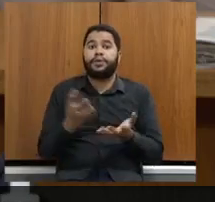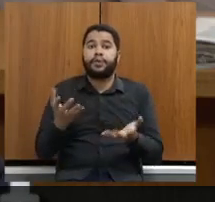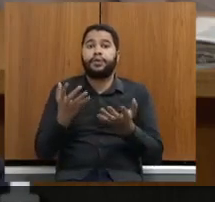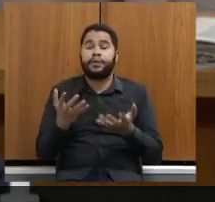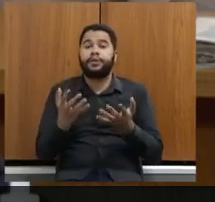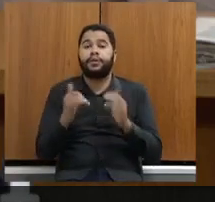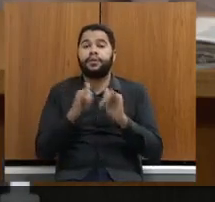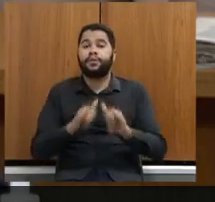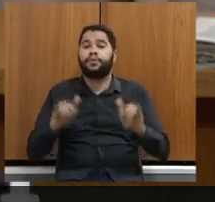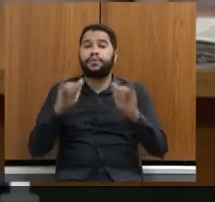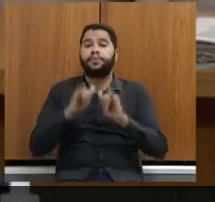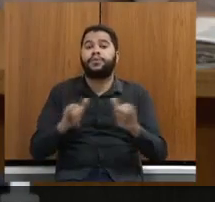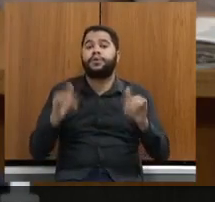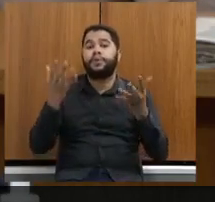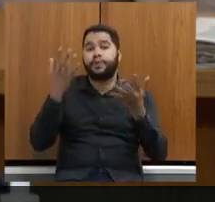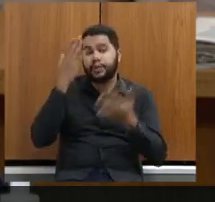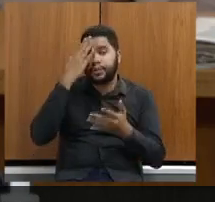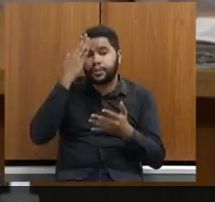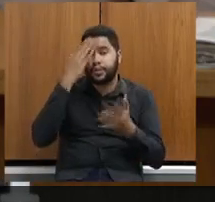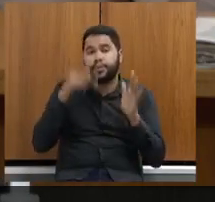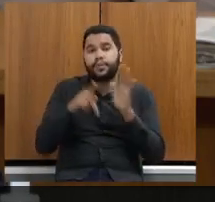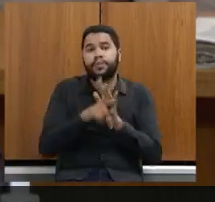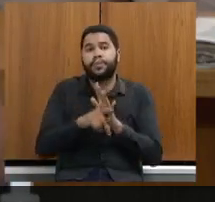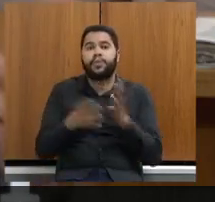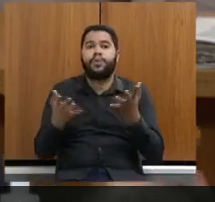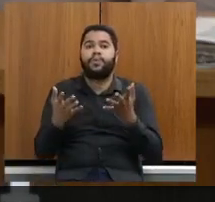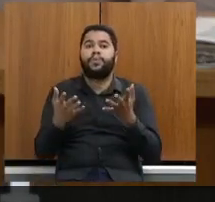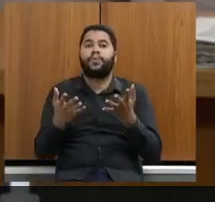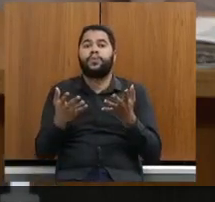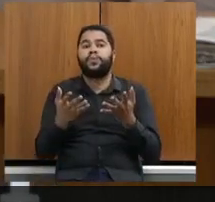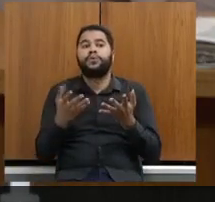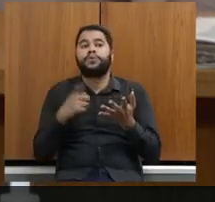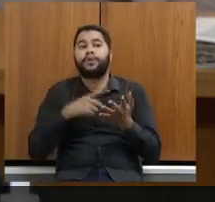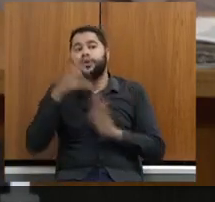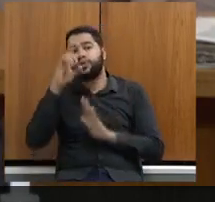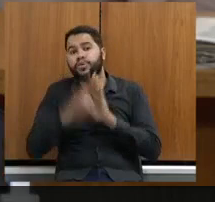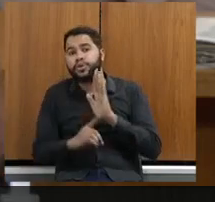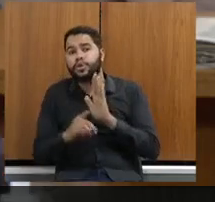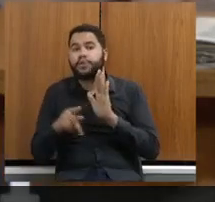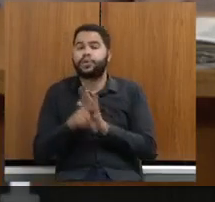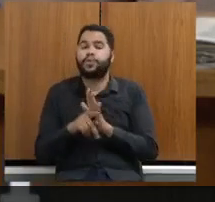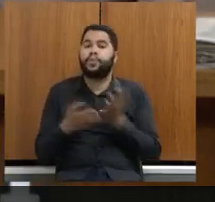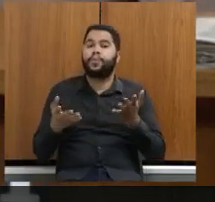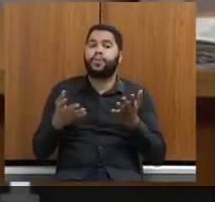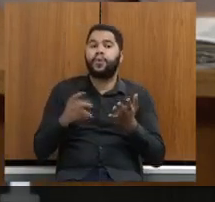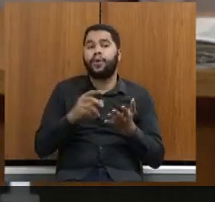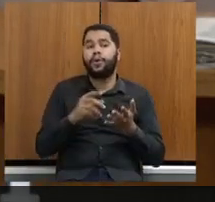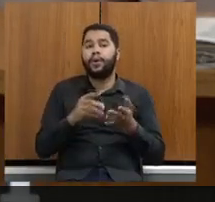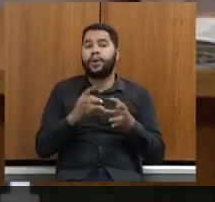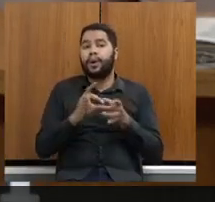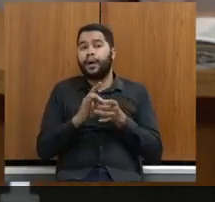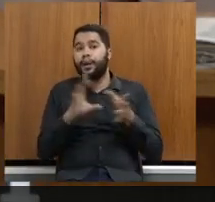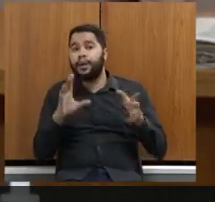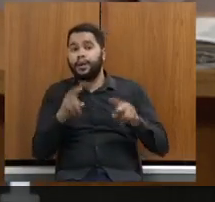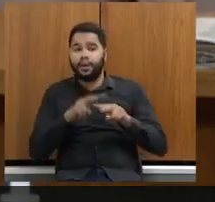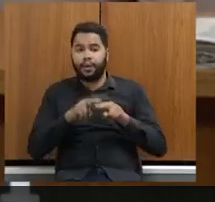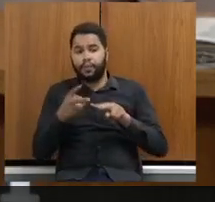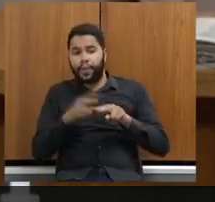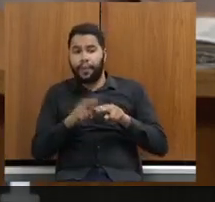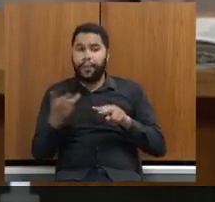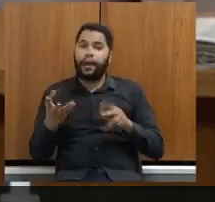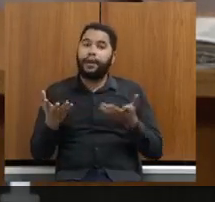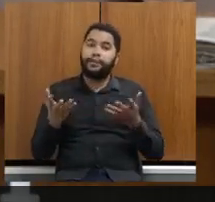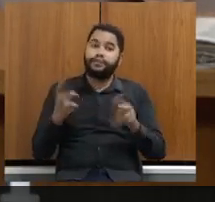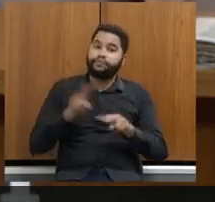aqui é uma informação ele só quer saber quando vai ser a data do livramento condicional dele com ele vai ter direito à progressão conectar com ele vai cumprir a pena